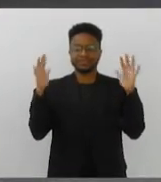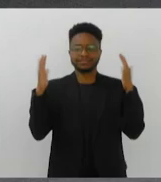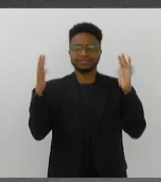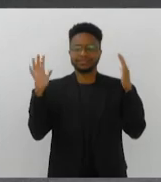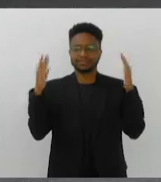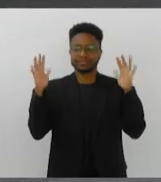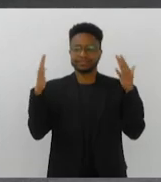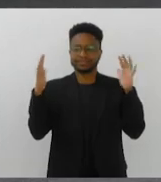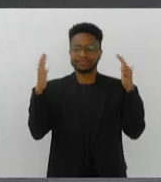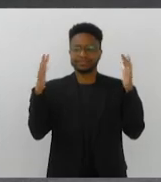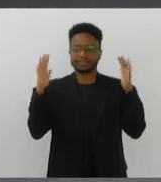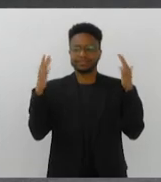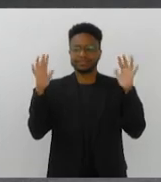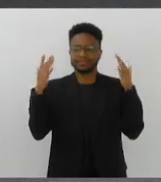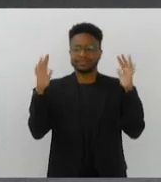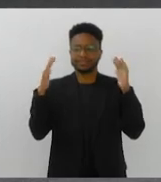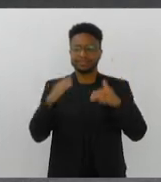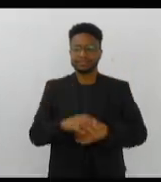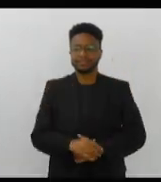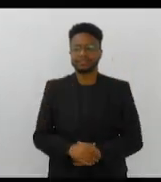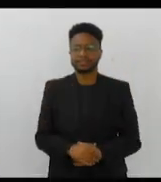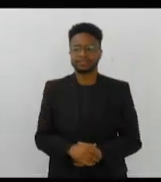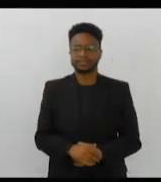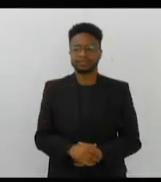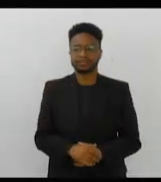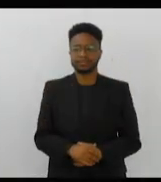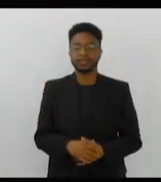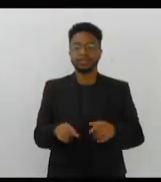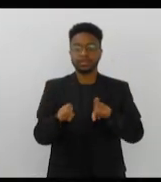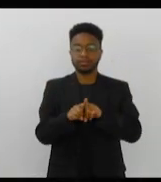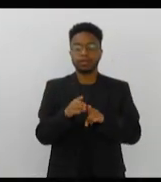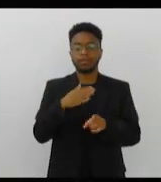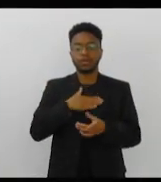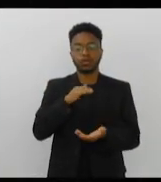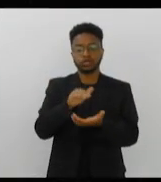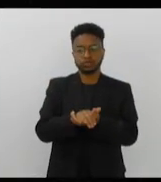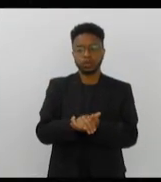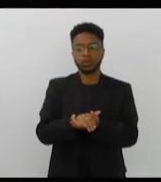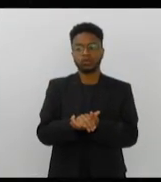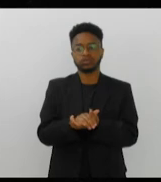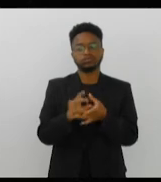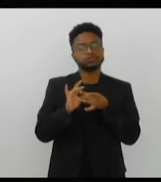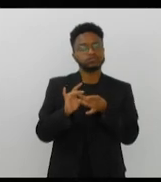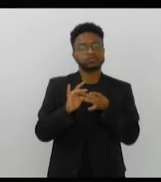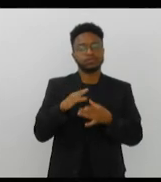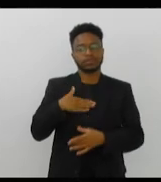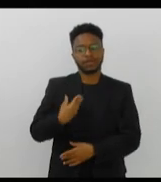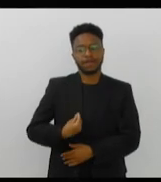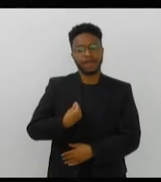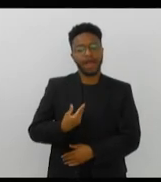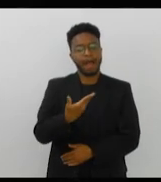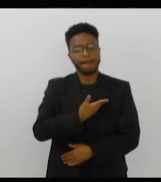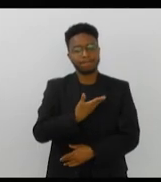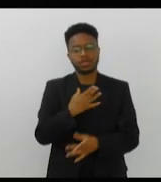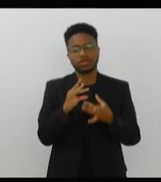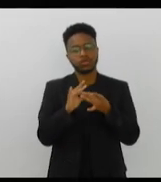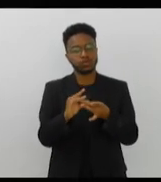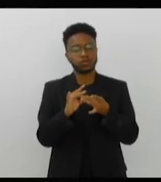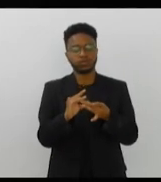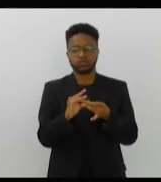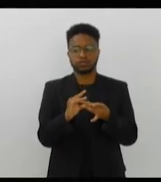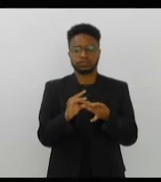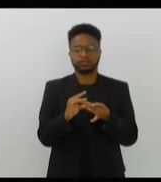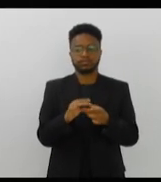É, gente. Mas também tem meu esposo, meu parceiro de vida, amigo fiel, que é meu